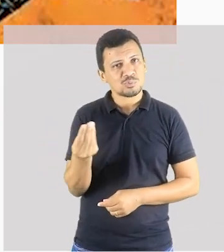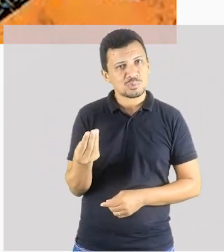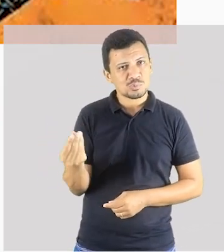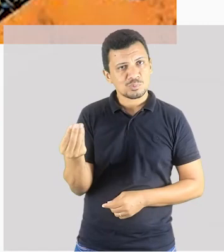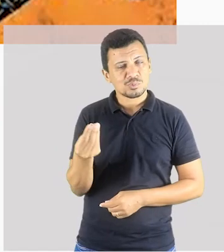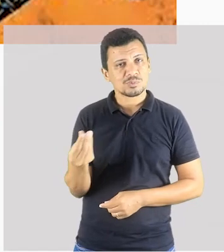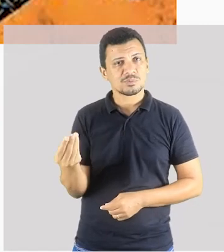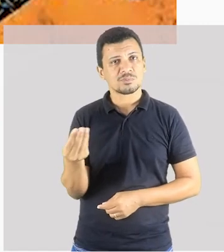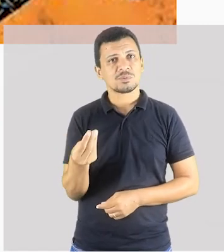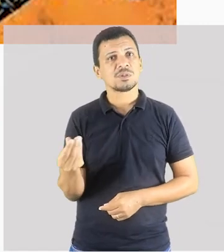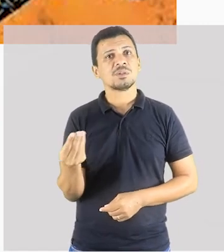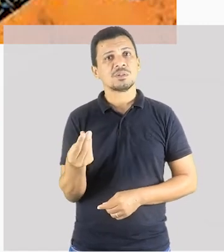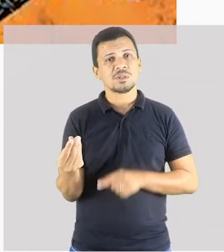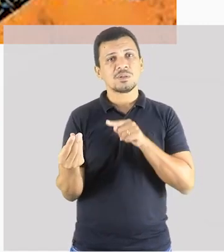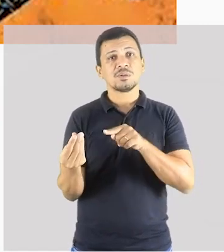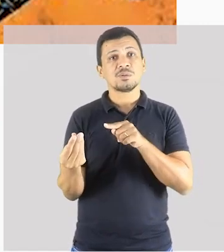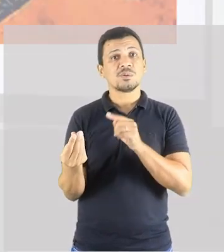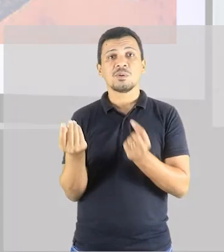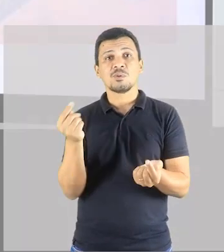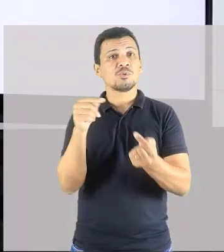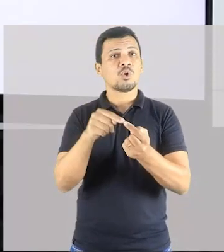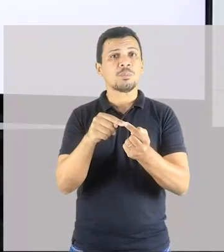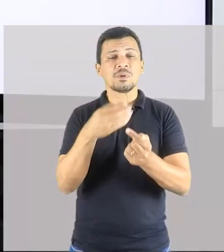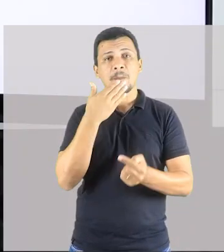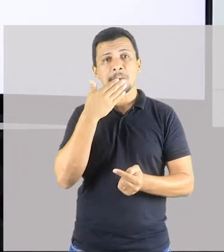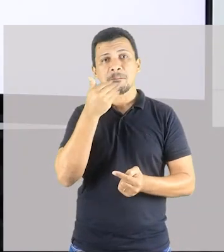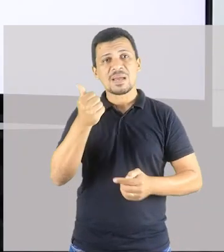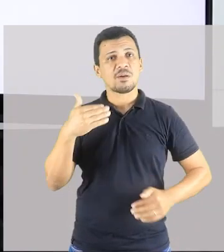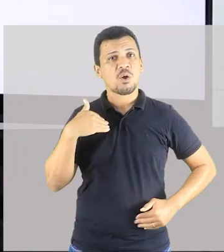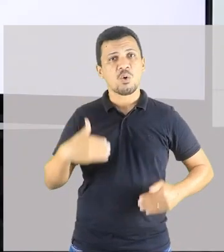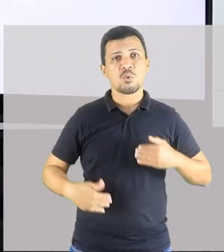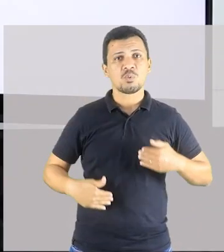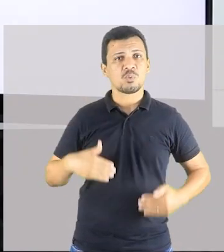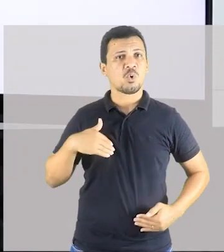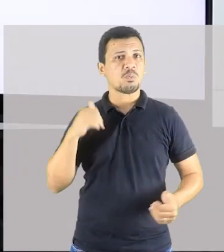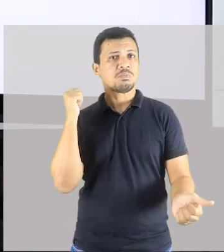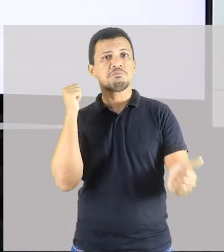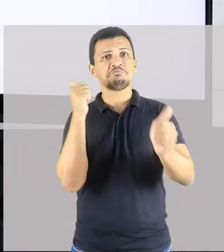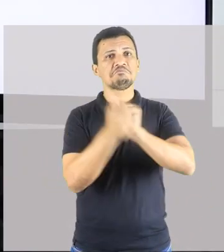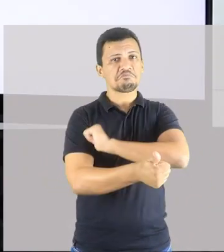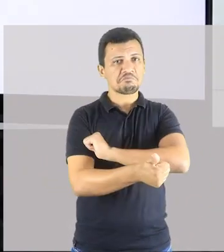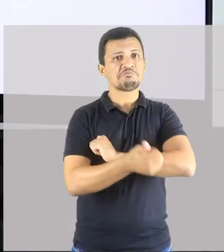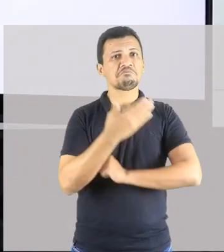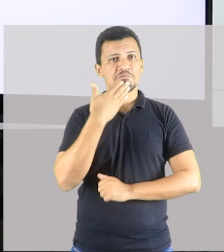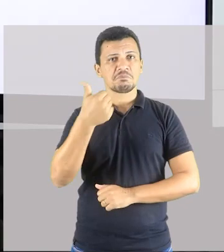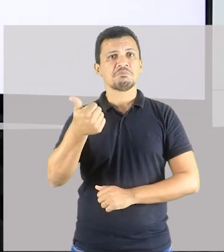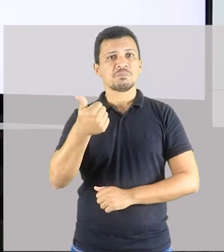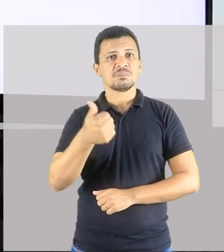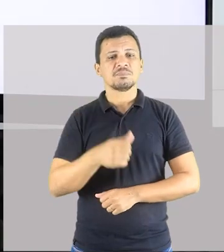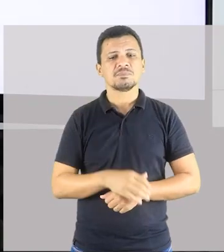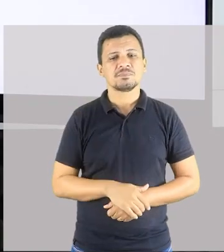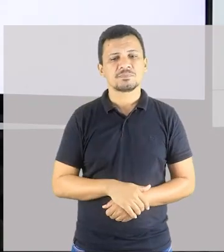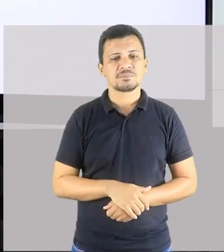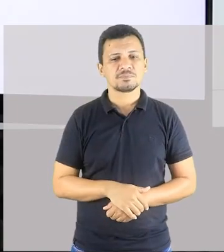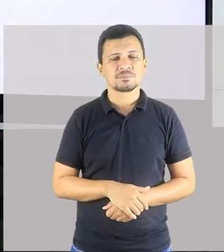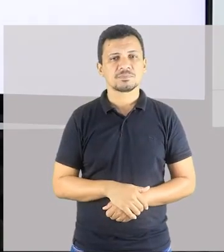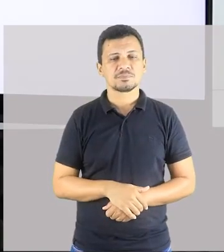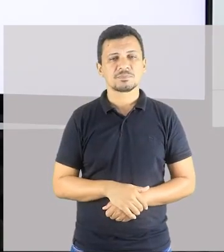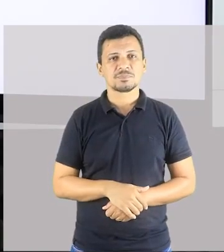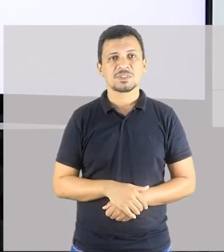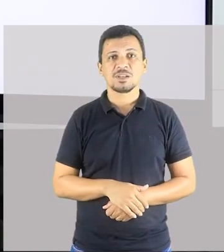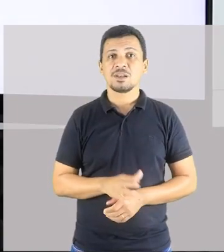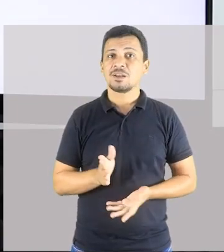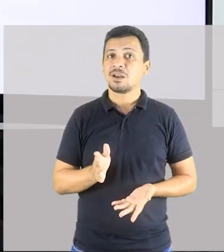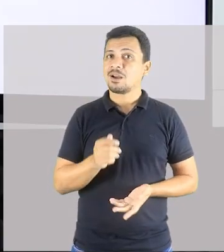substâncias que buscavam melhorar o desempenho atlético dos atletas, tá? Não